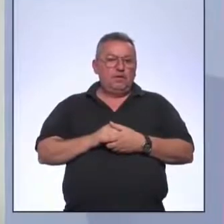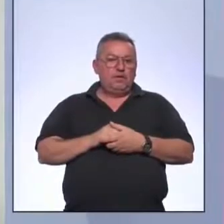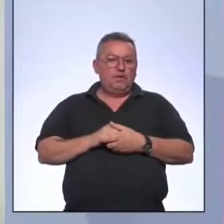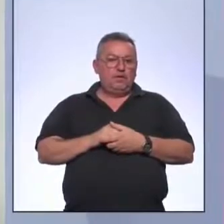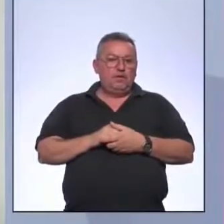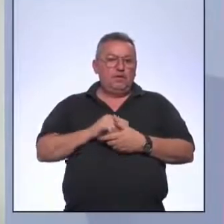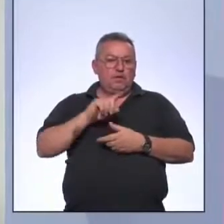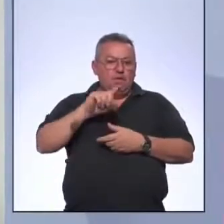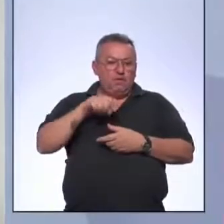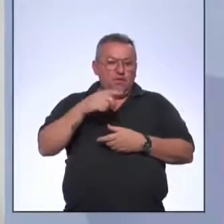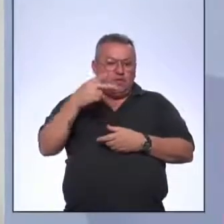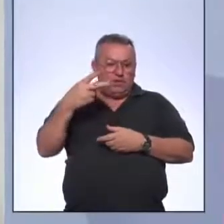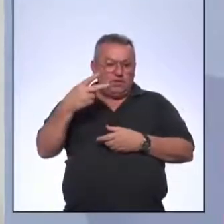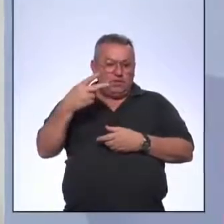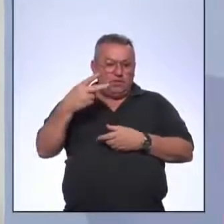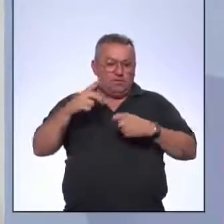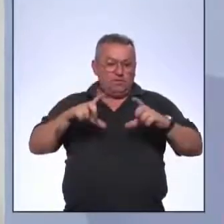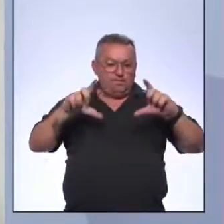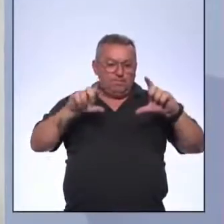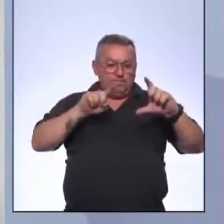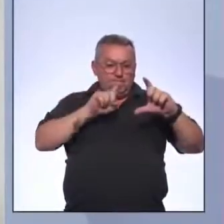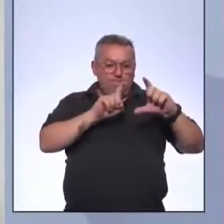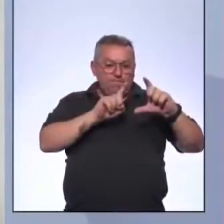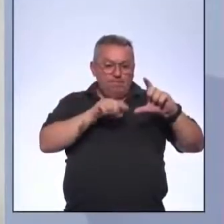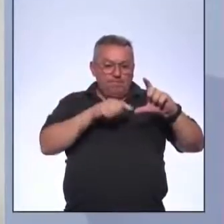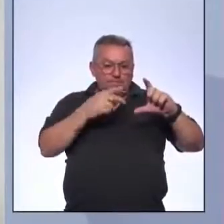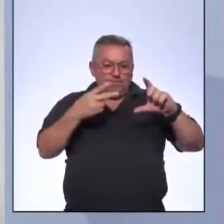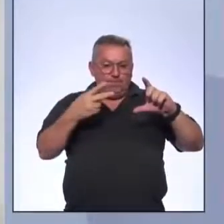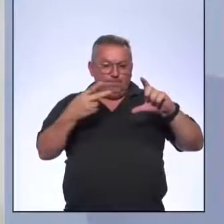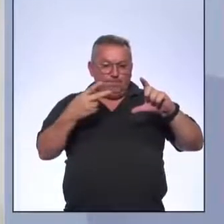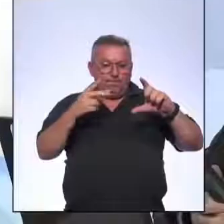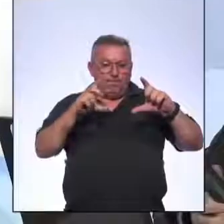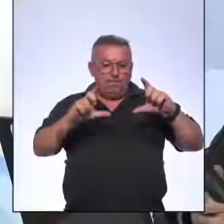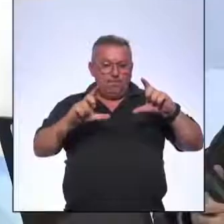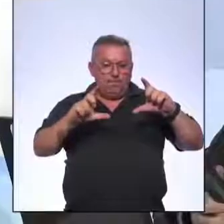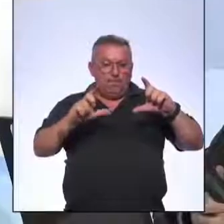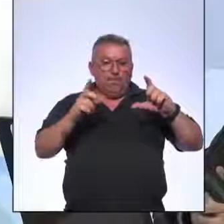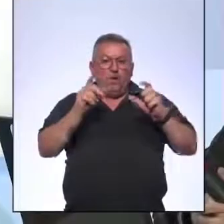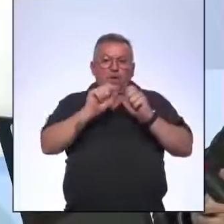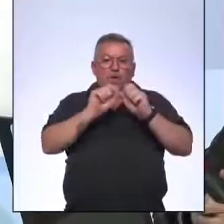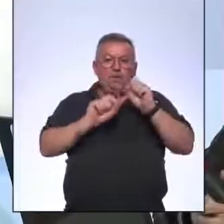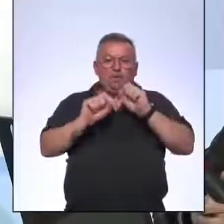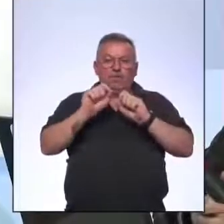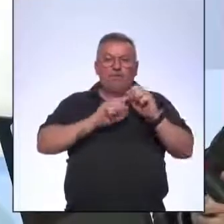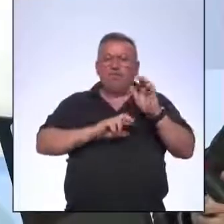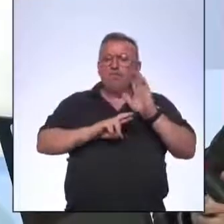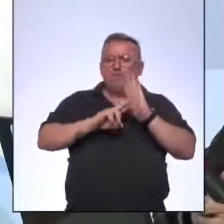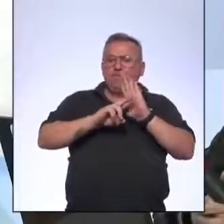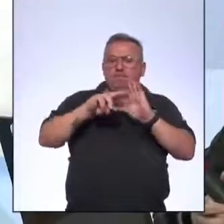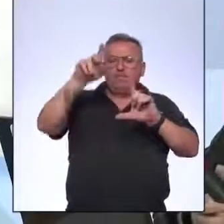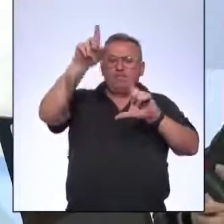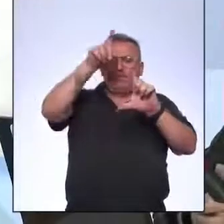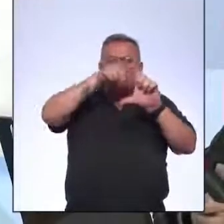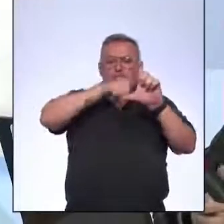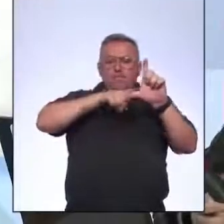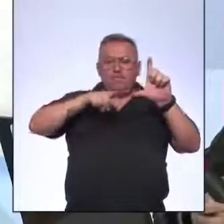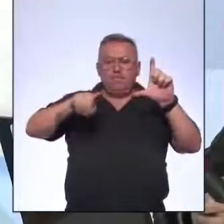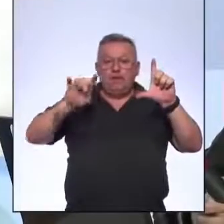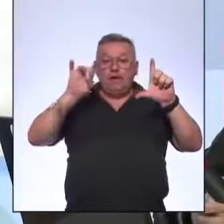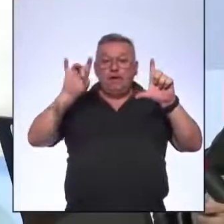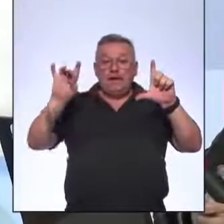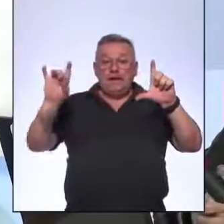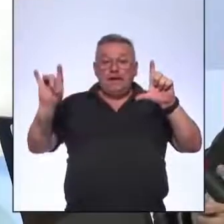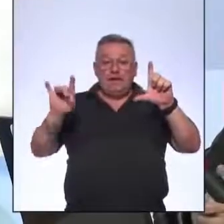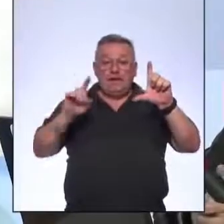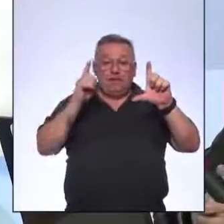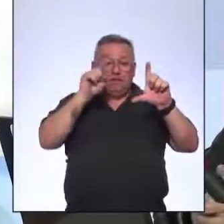é um e dois como que a gente vai fazer isso então vamos representar e localizar cada